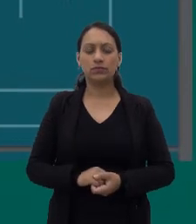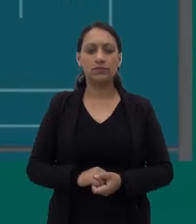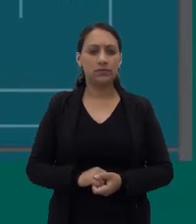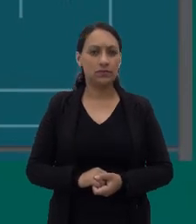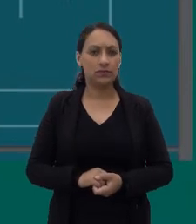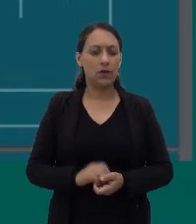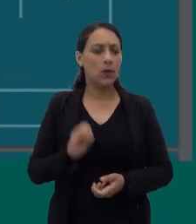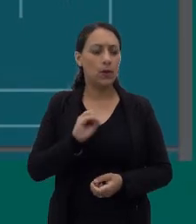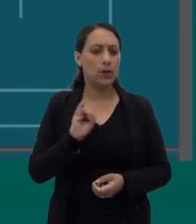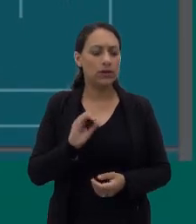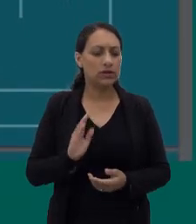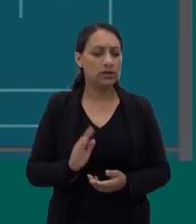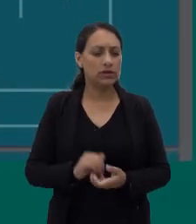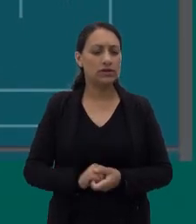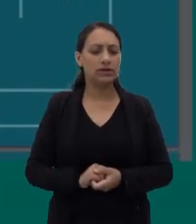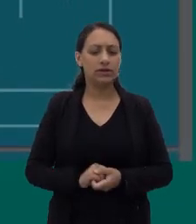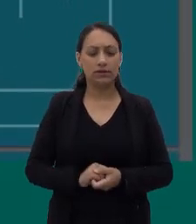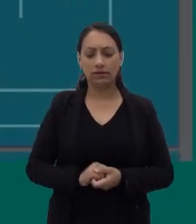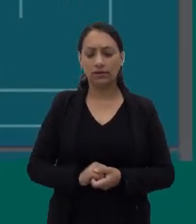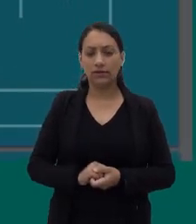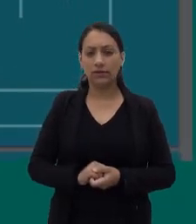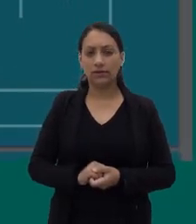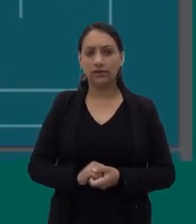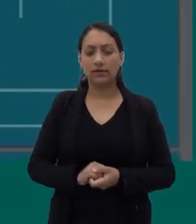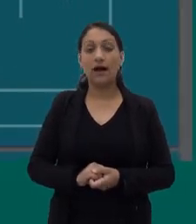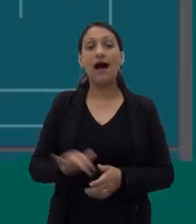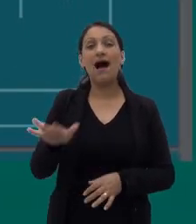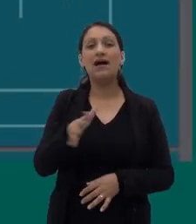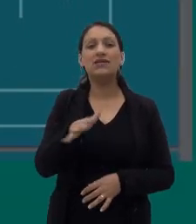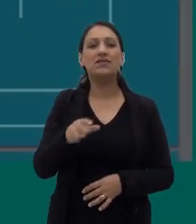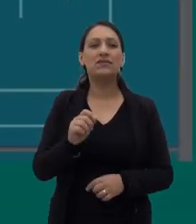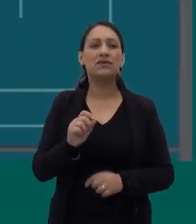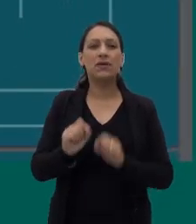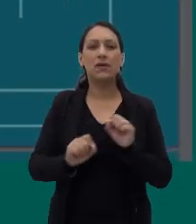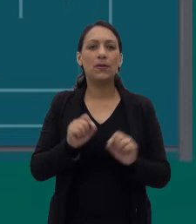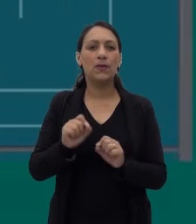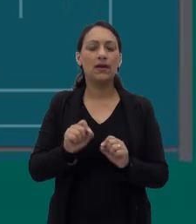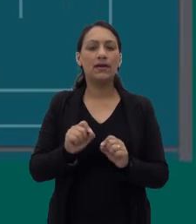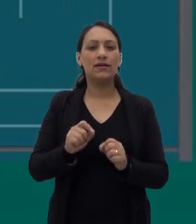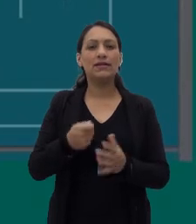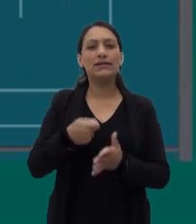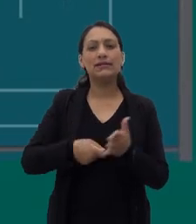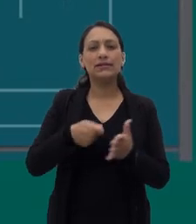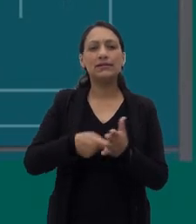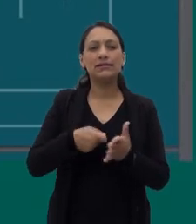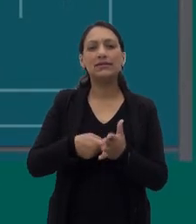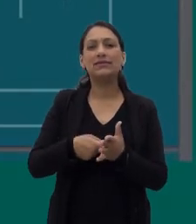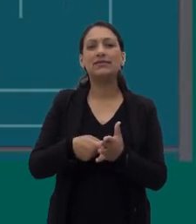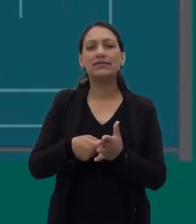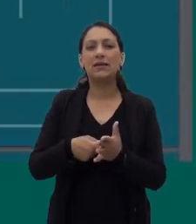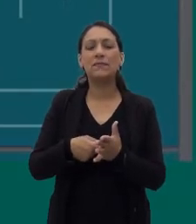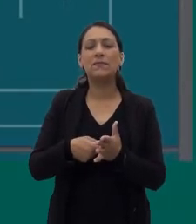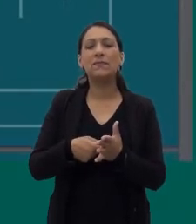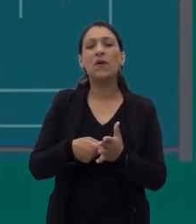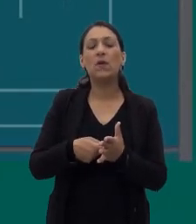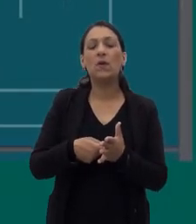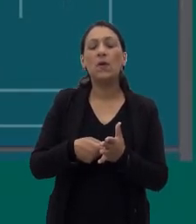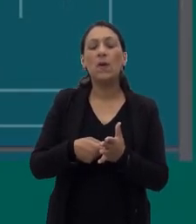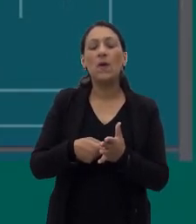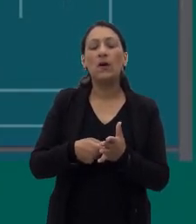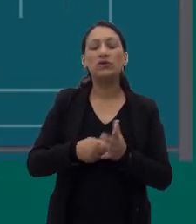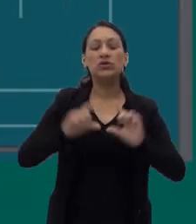Oi? Né? Estamos anestesiando e ao anestesiar criamos um segundo problema.